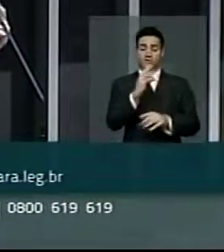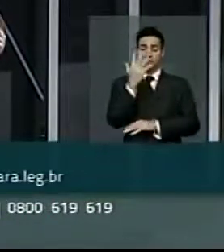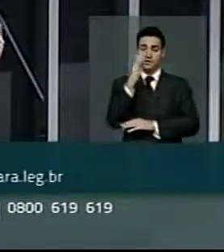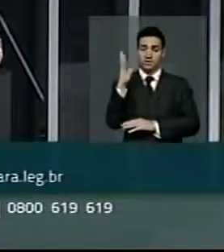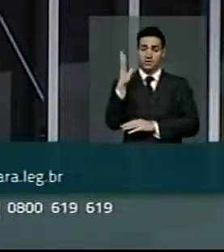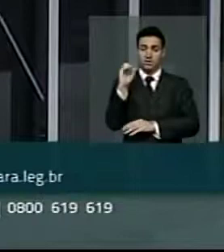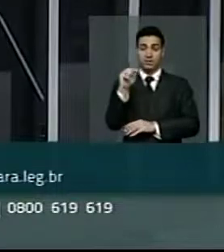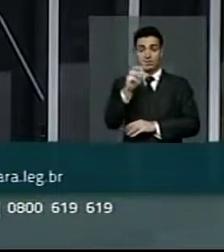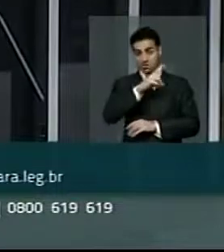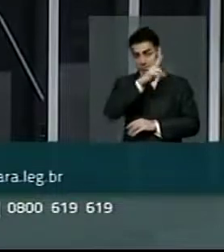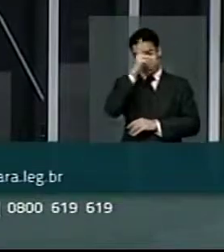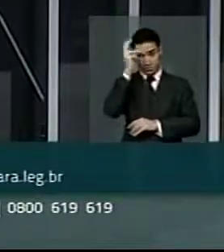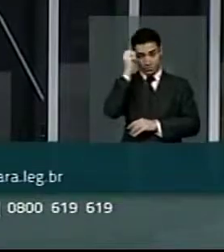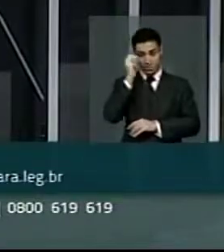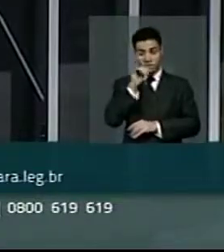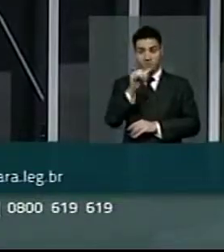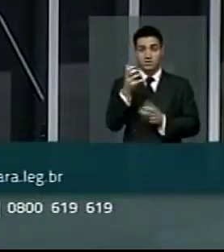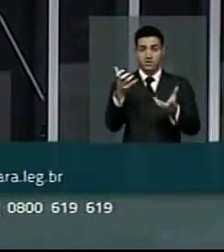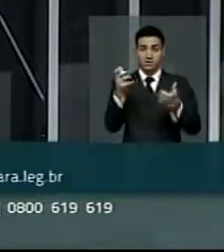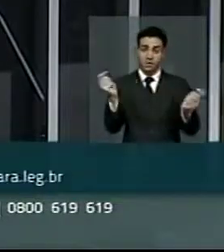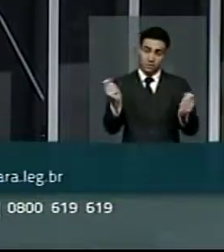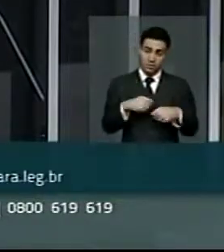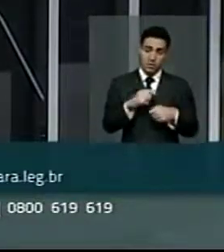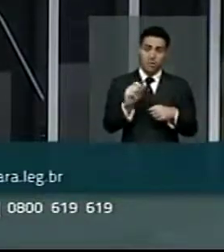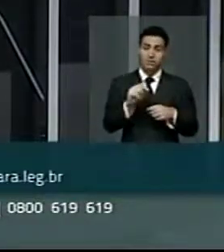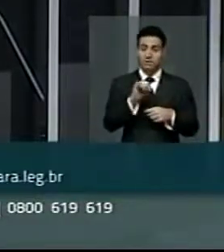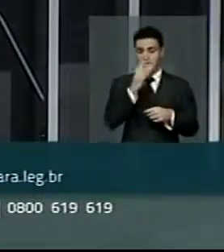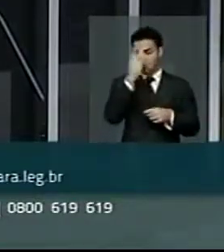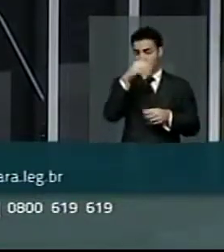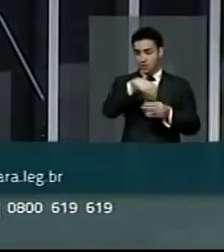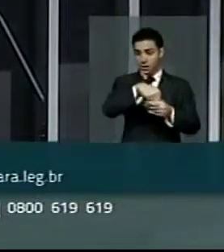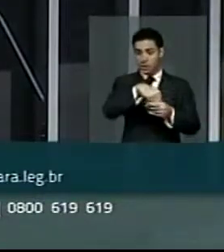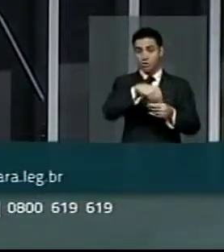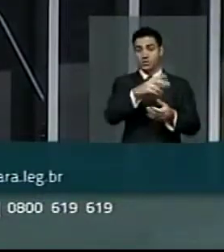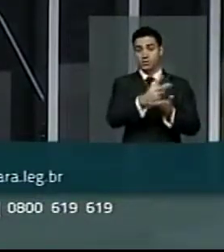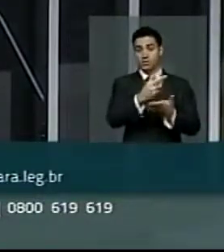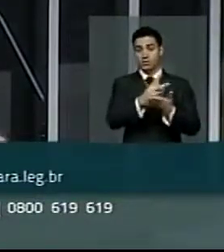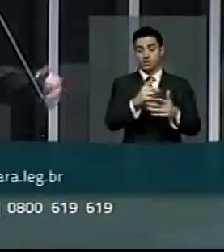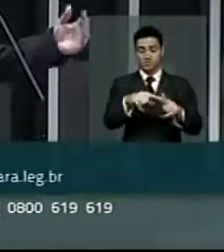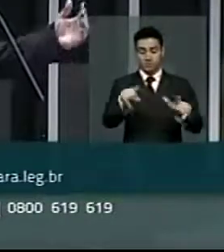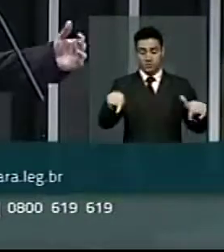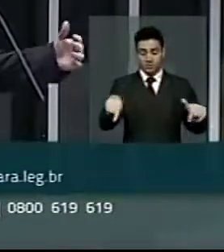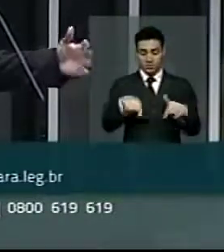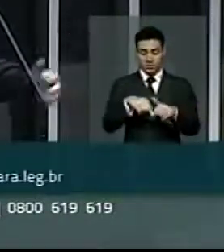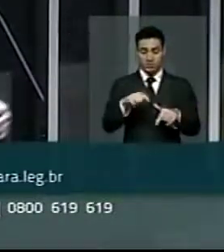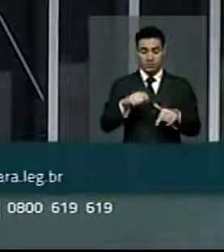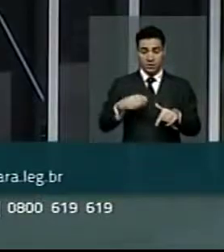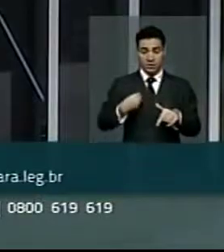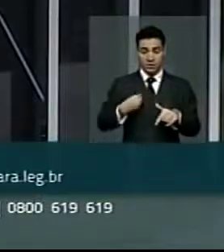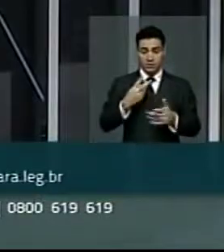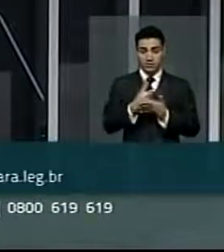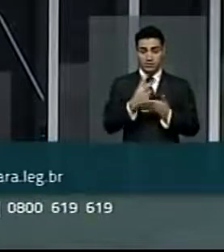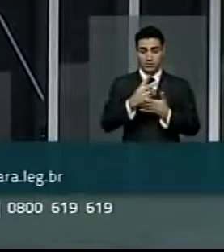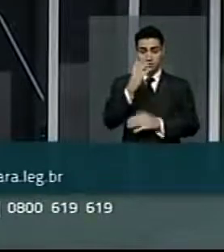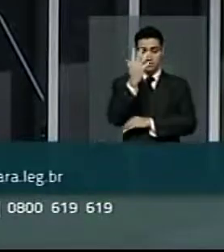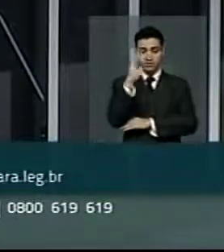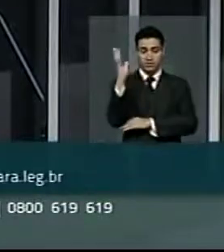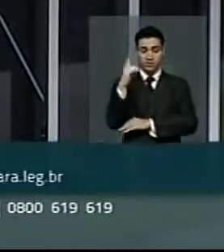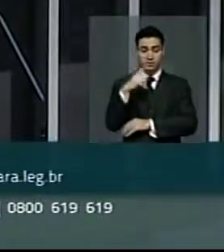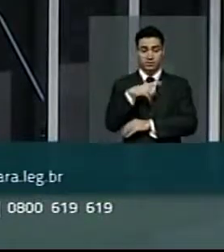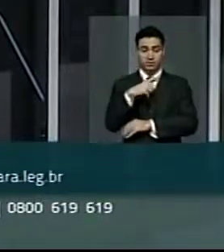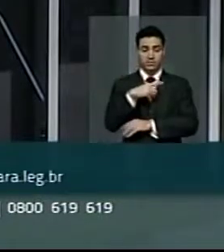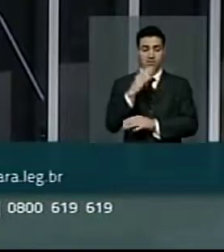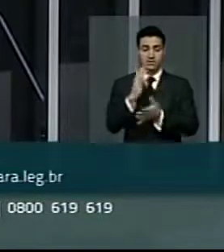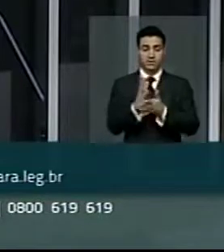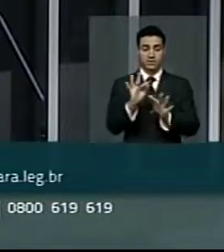se quiser, isentar aquele que mantiver vegetação nativa em seu imóvel. Acabar com essa história de comprar um imóvel e demolir